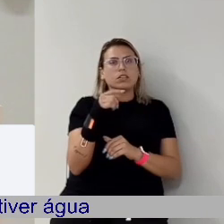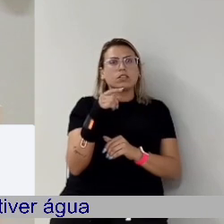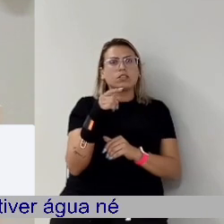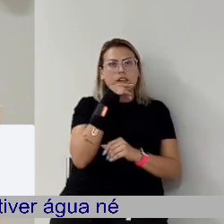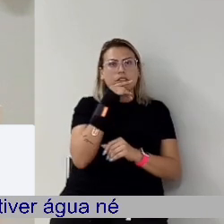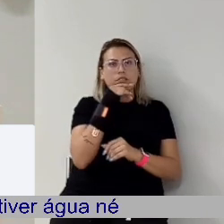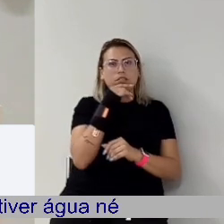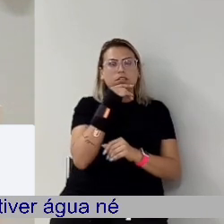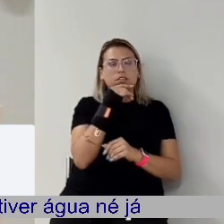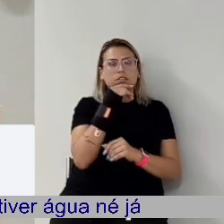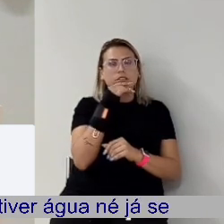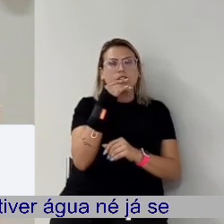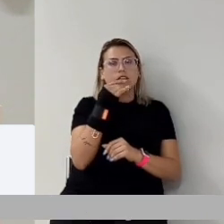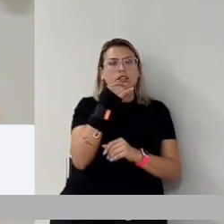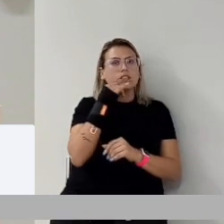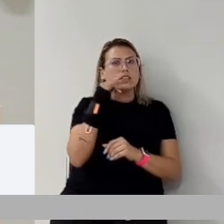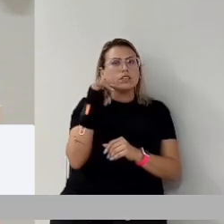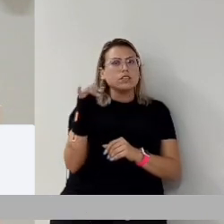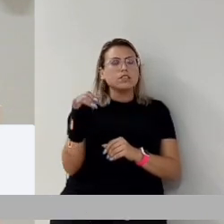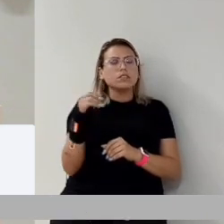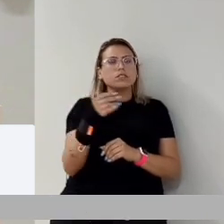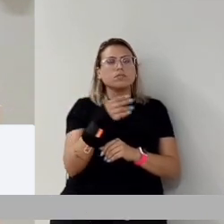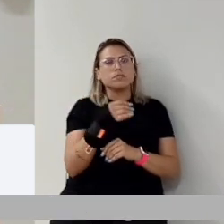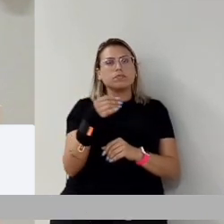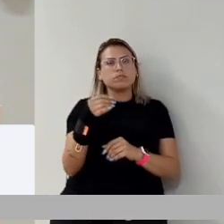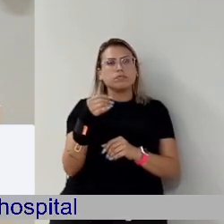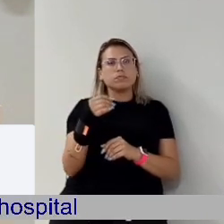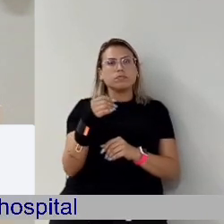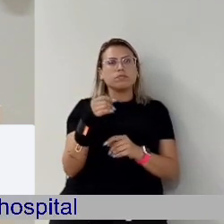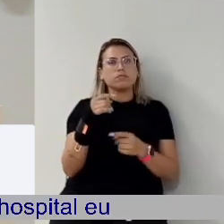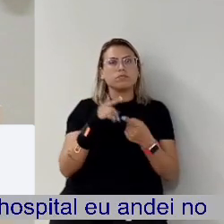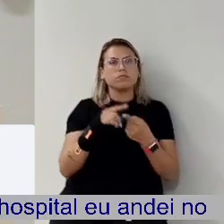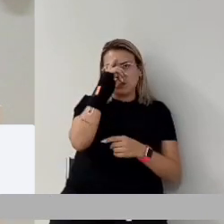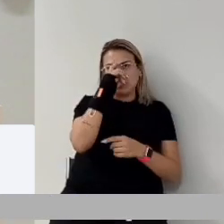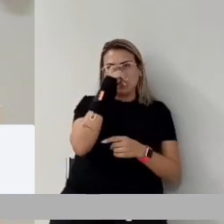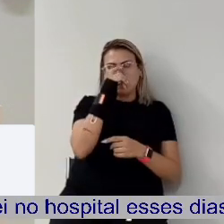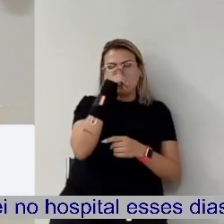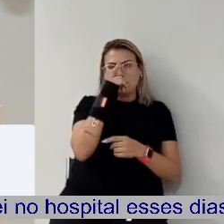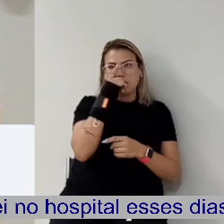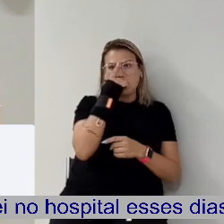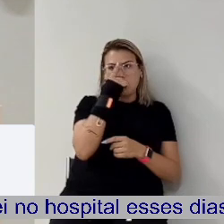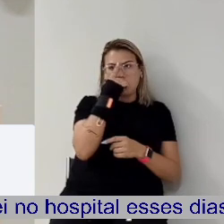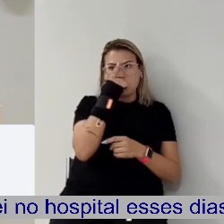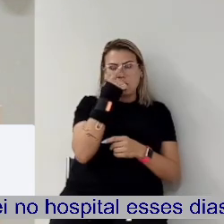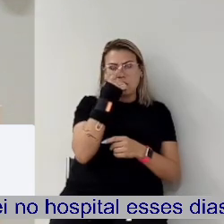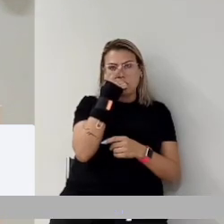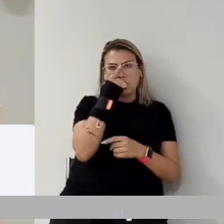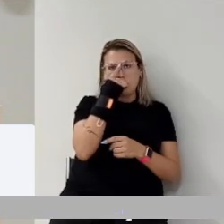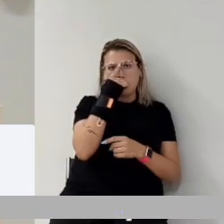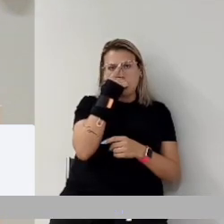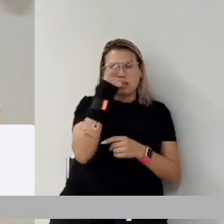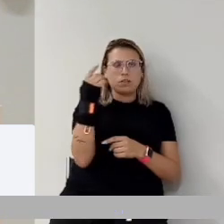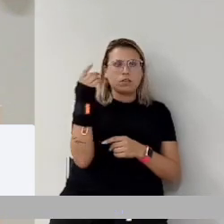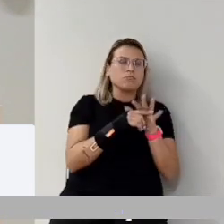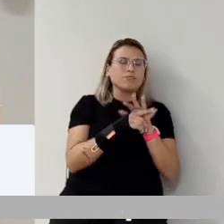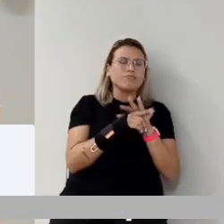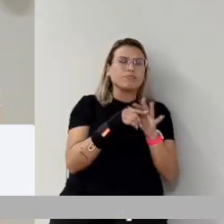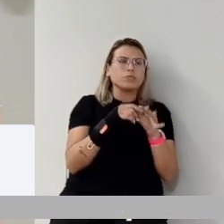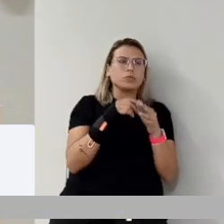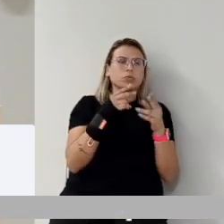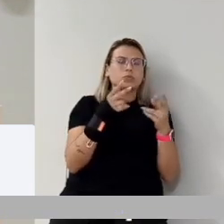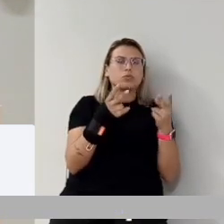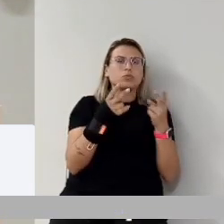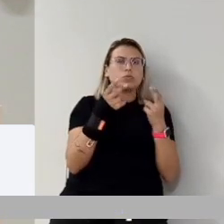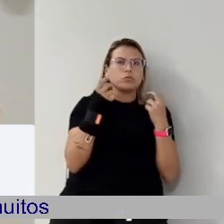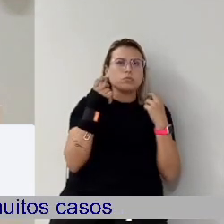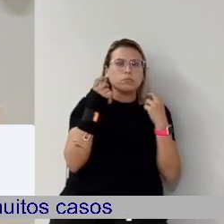né já se evita muito e o que a gente vê no hospital andei no hospital esses dias muitos casos suspeitos de dengues muitos